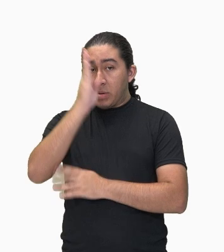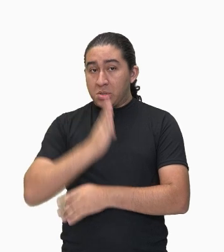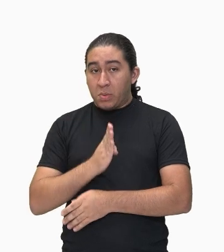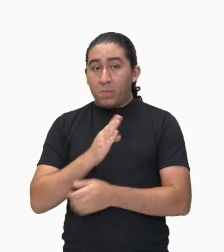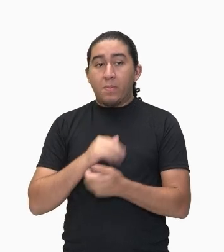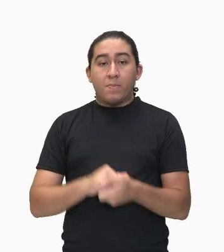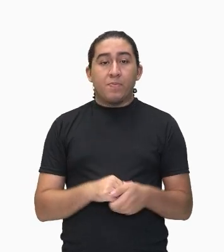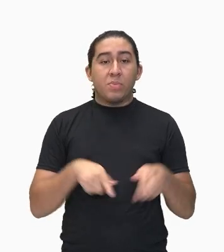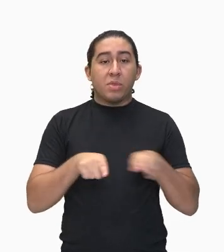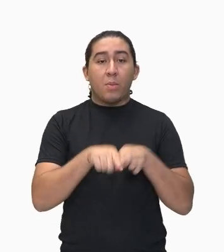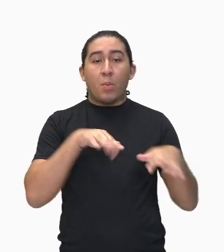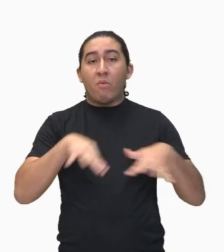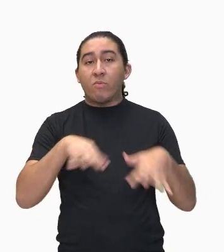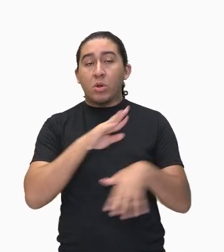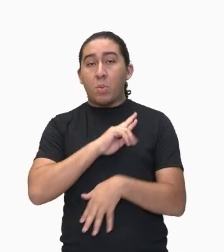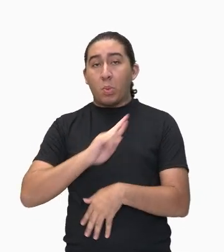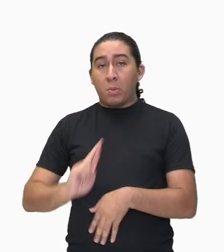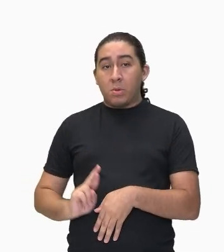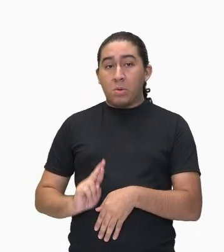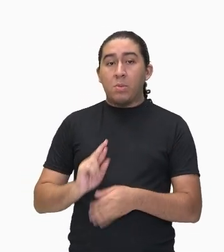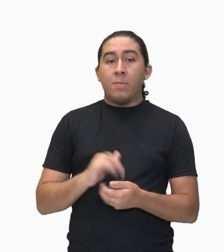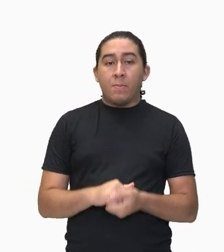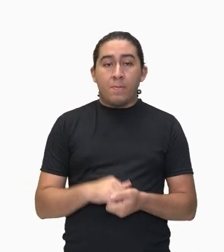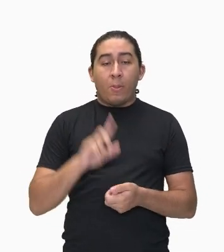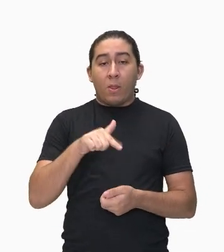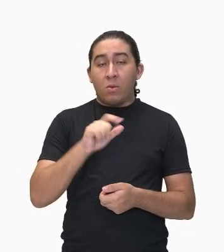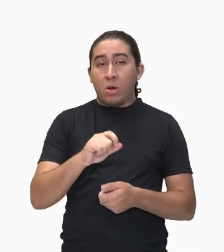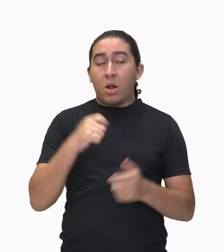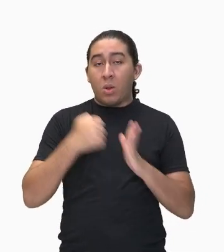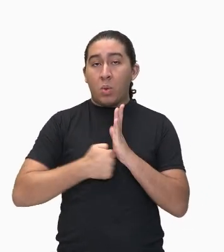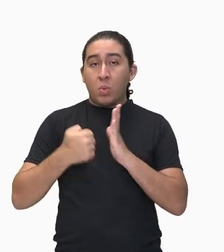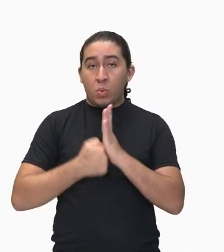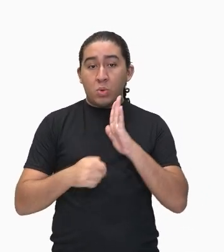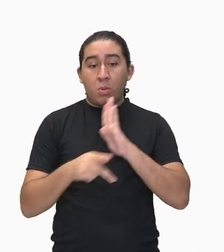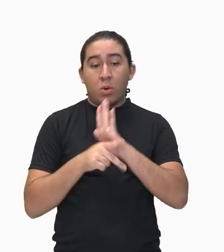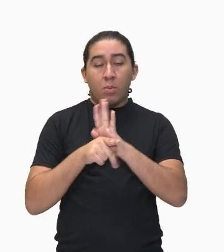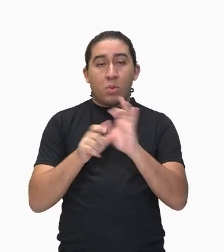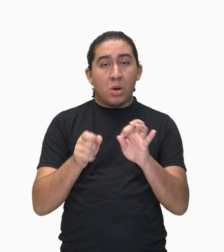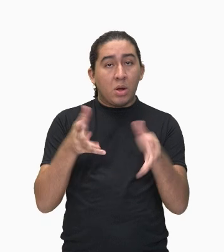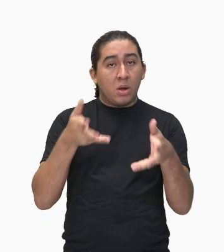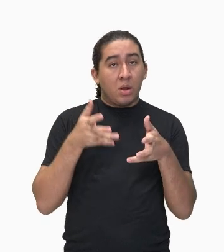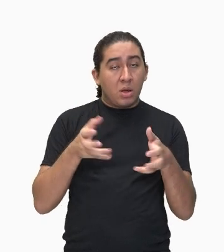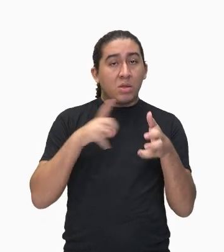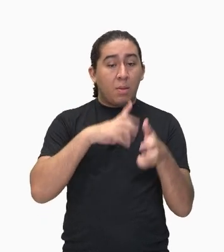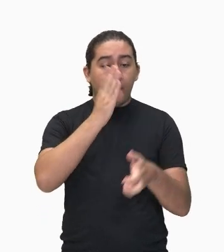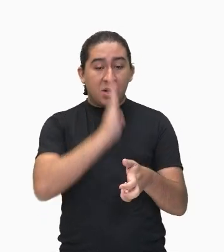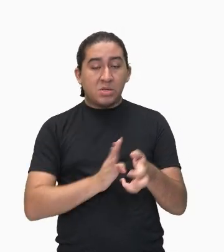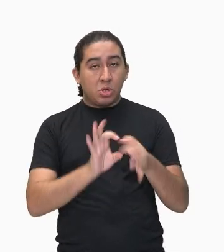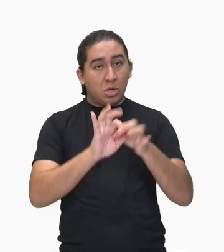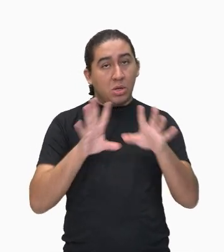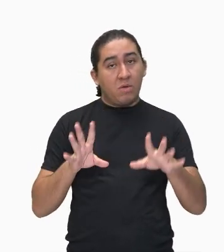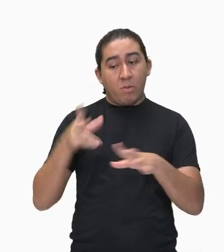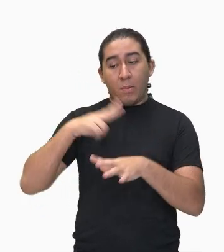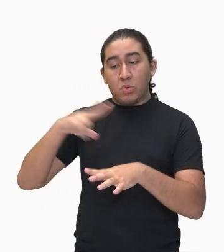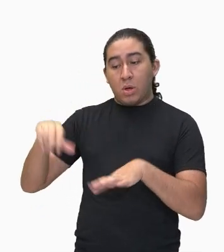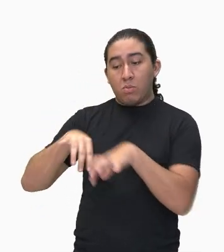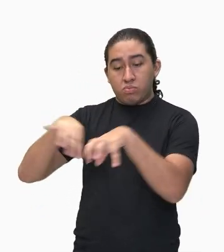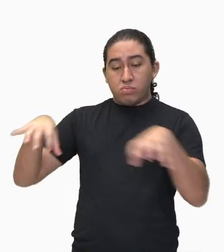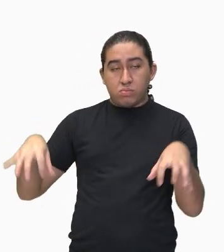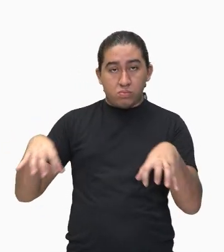O movimento republicano, que era aquela luta para libertar o Brasil de Portugal,